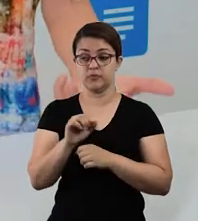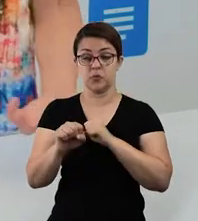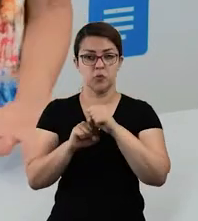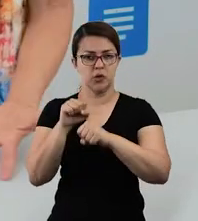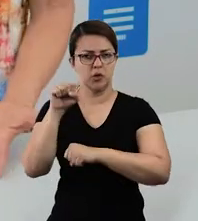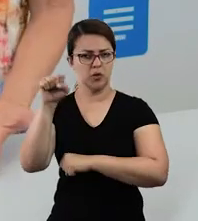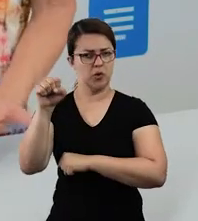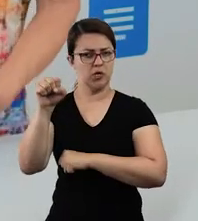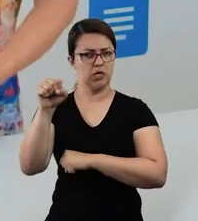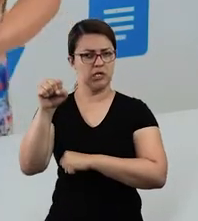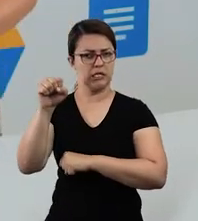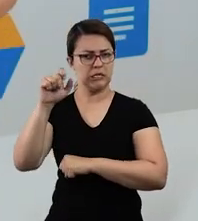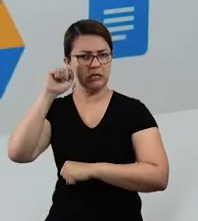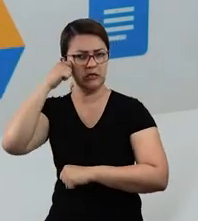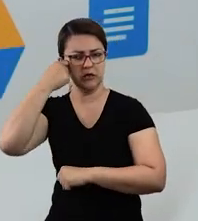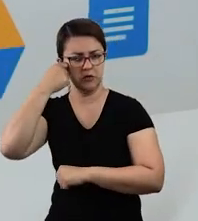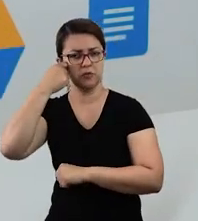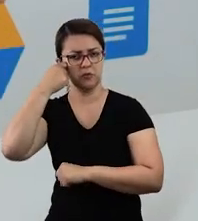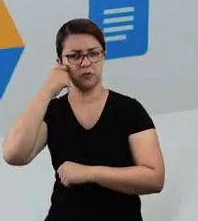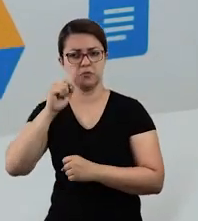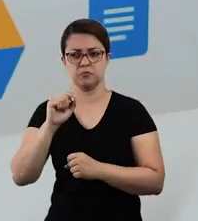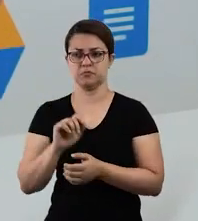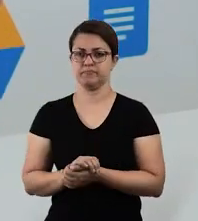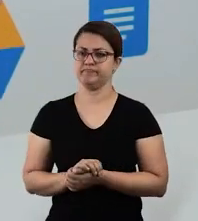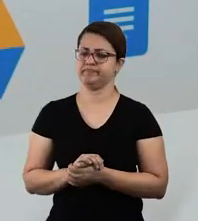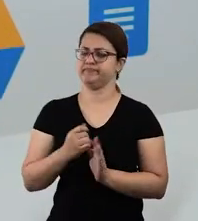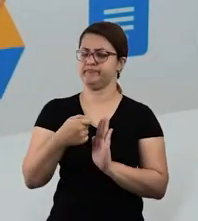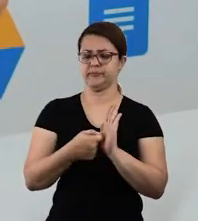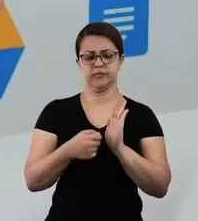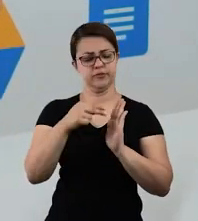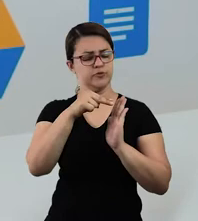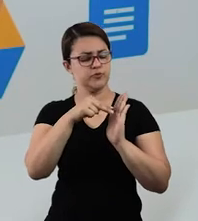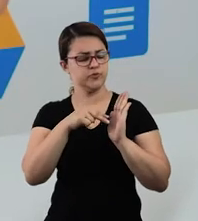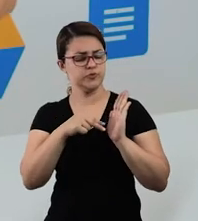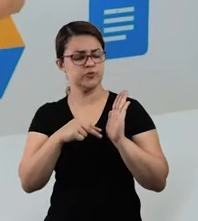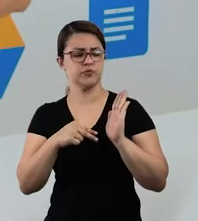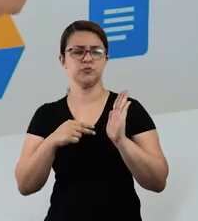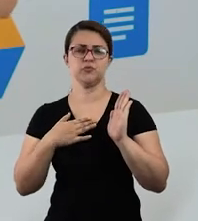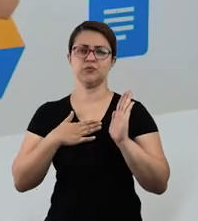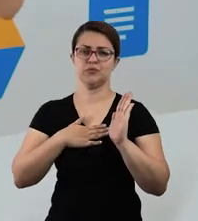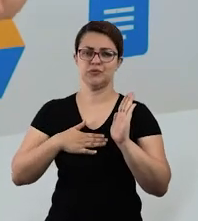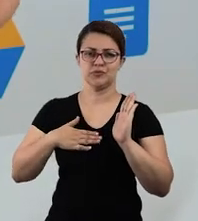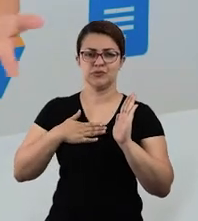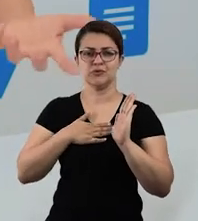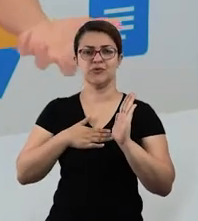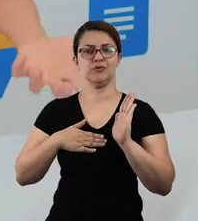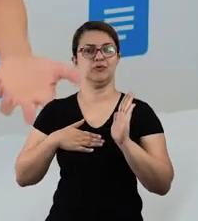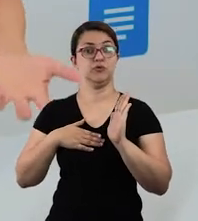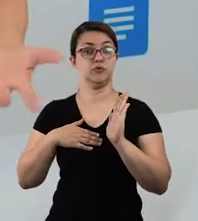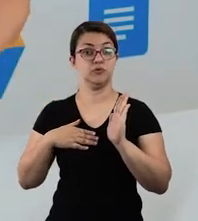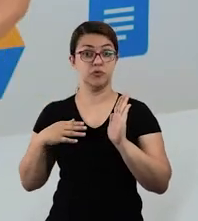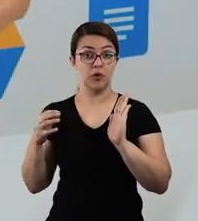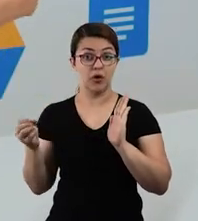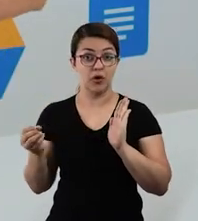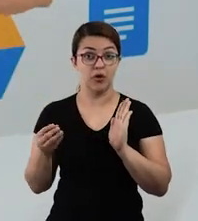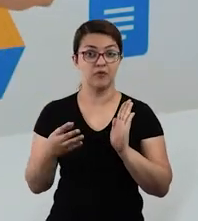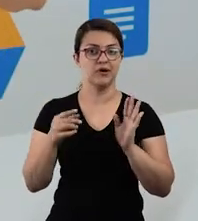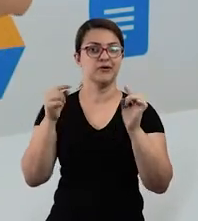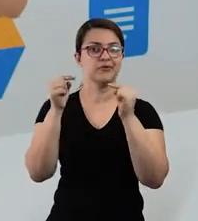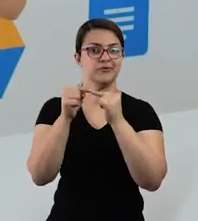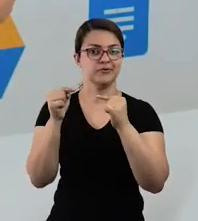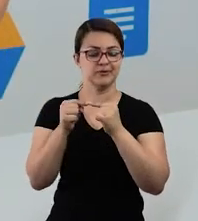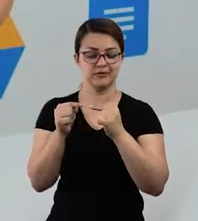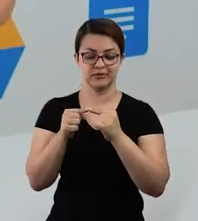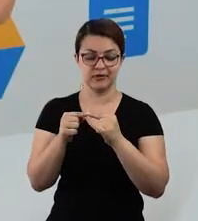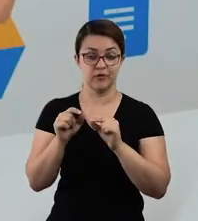Herói Negro. É um texto muito gostoso de ler, são questões muito atuais que você